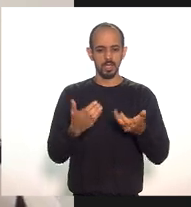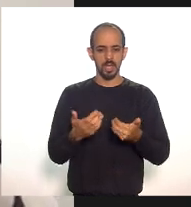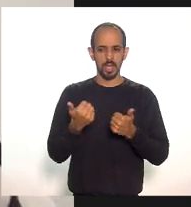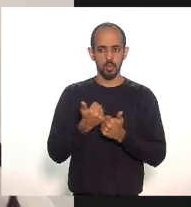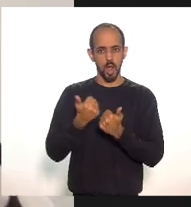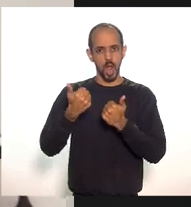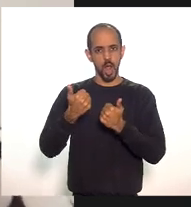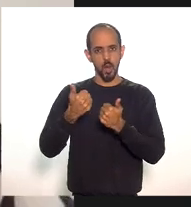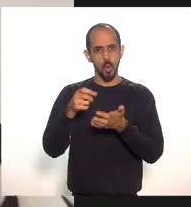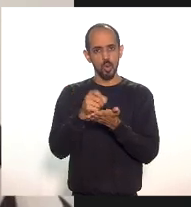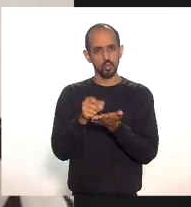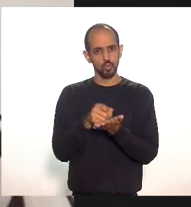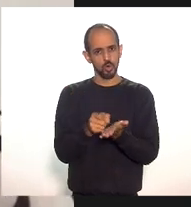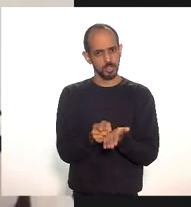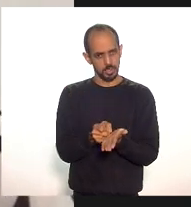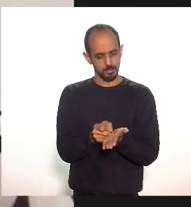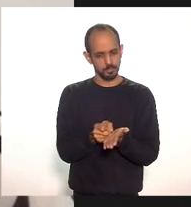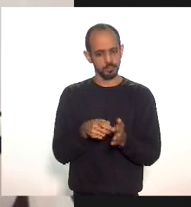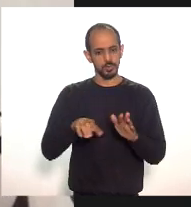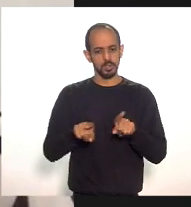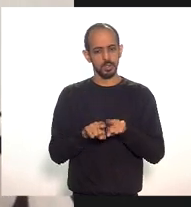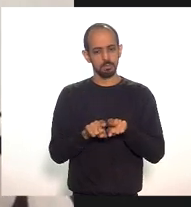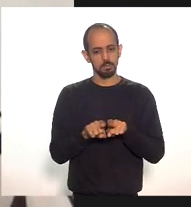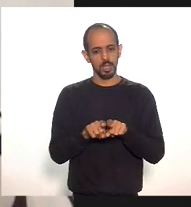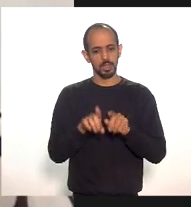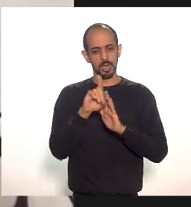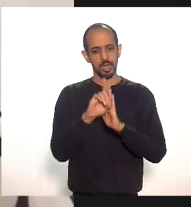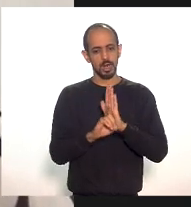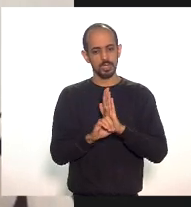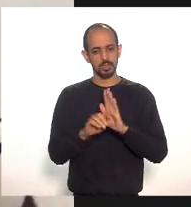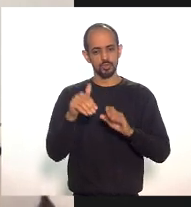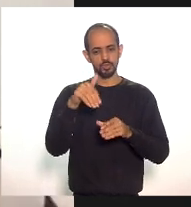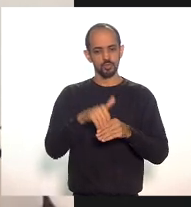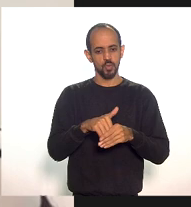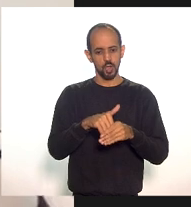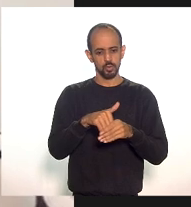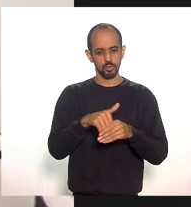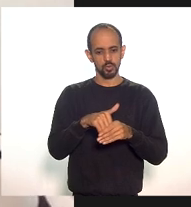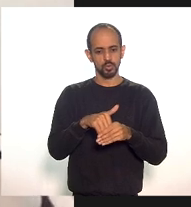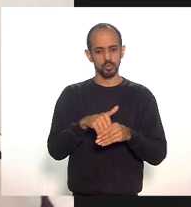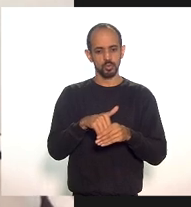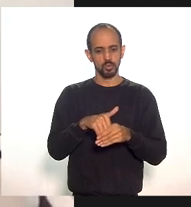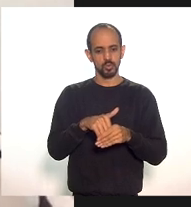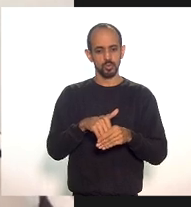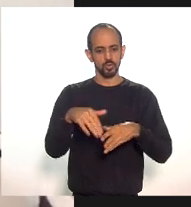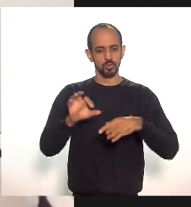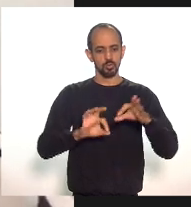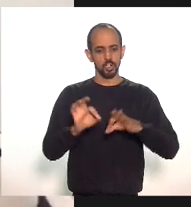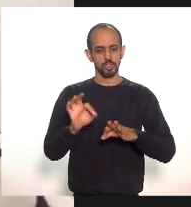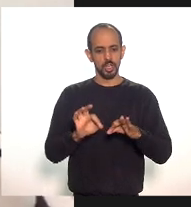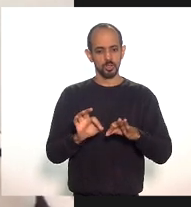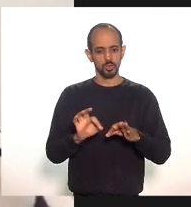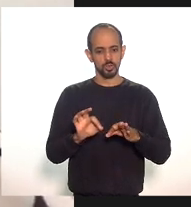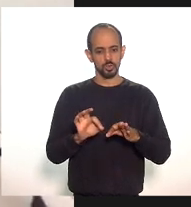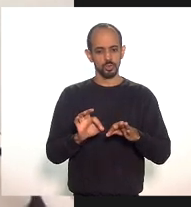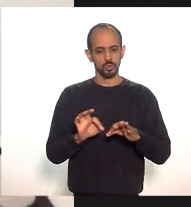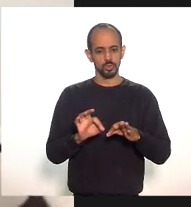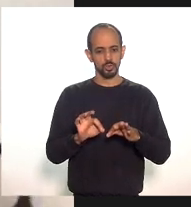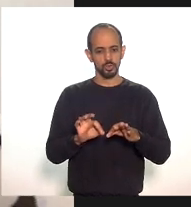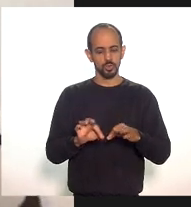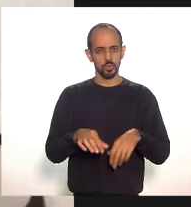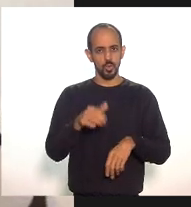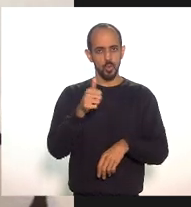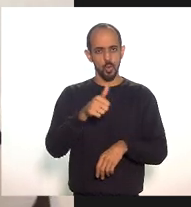projeto e também declaração de voto no projeto 16 no projeto perdão no